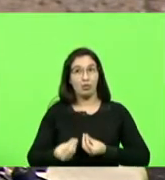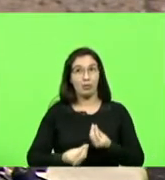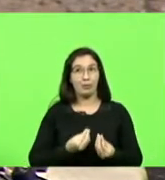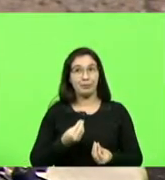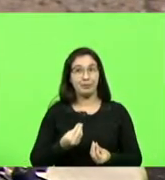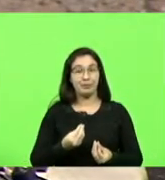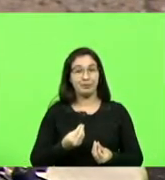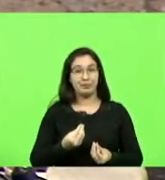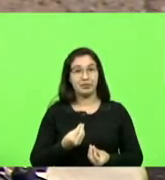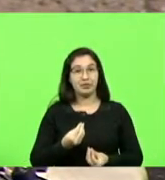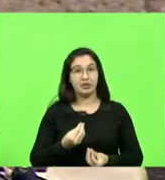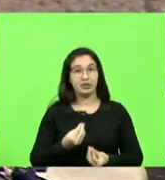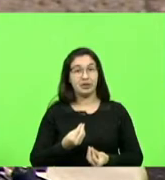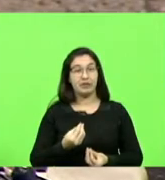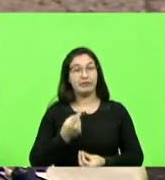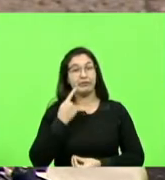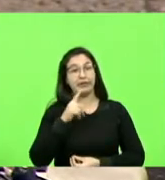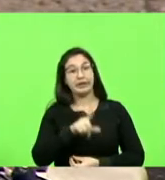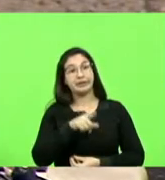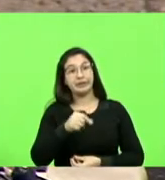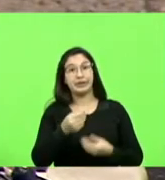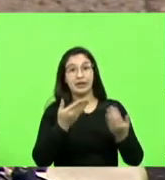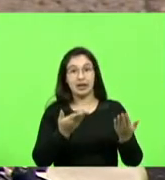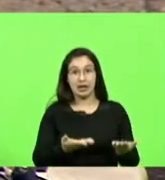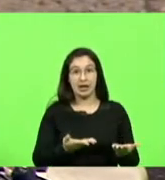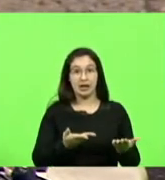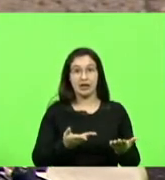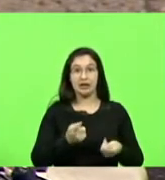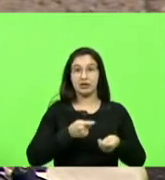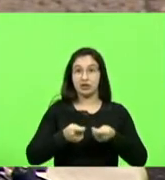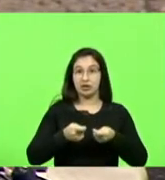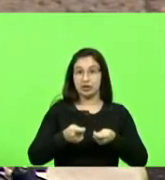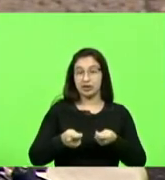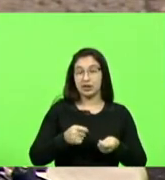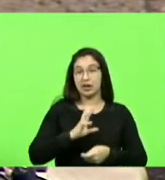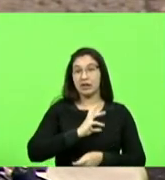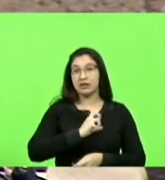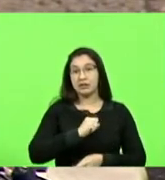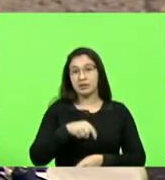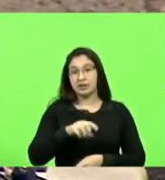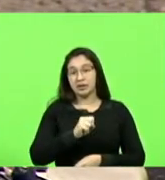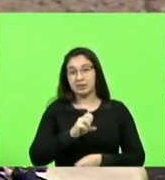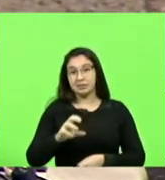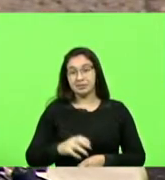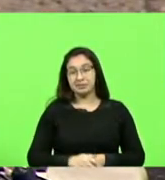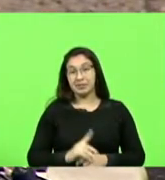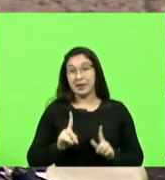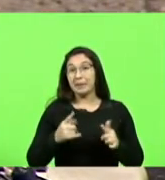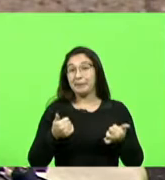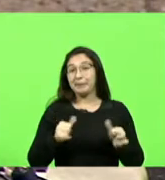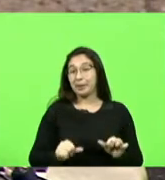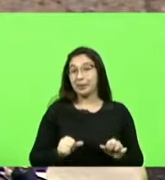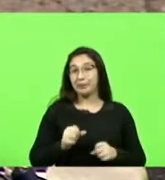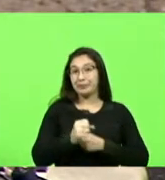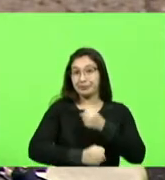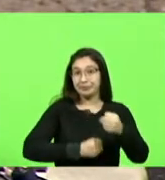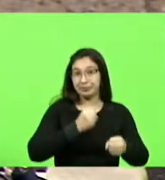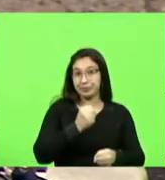a escolhida para tocar a SAMU aqui em Santa Catarina. Mas o pior que isso é que no ano